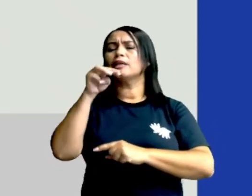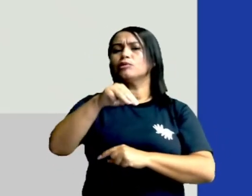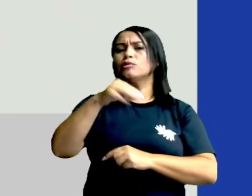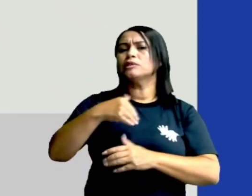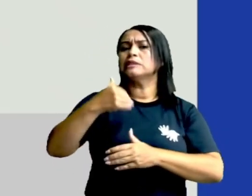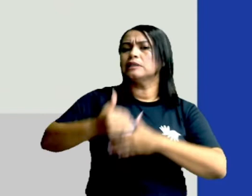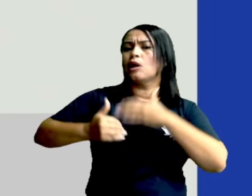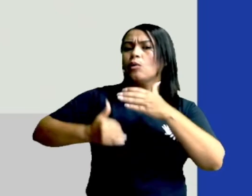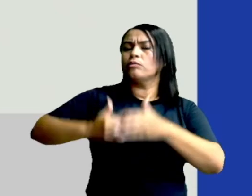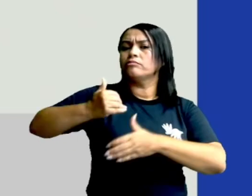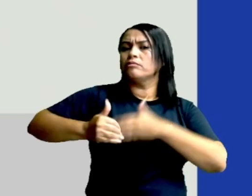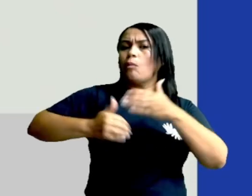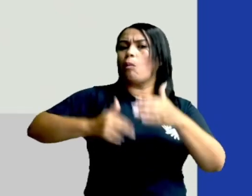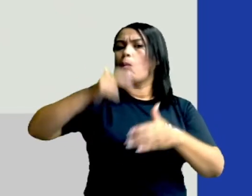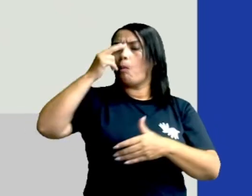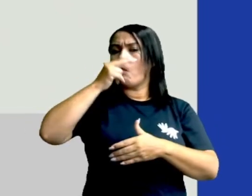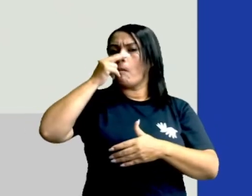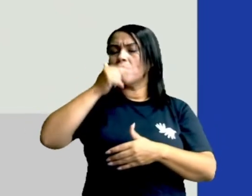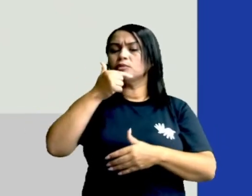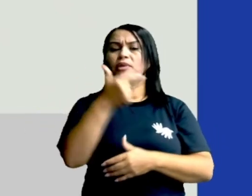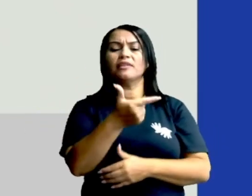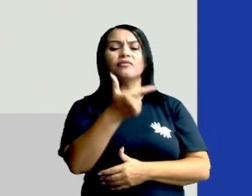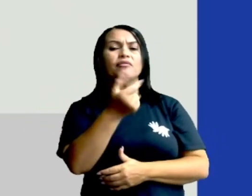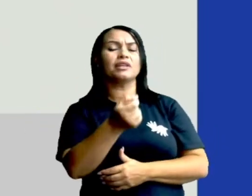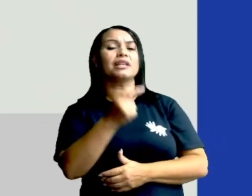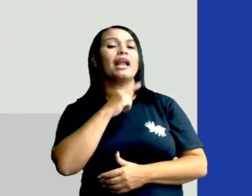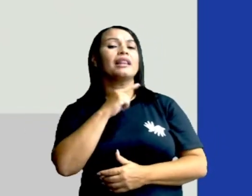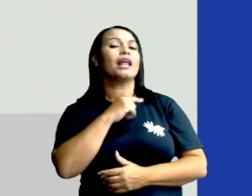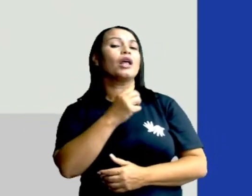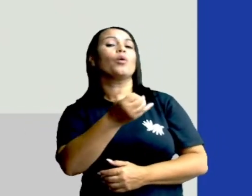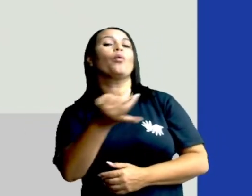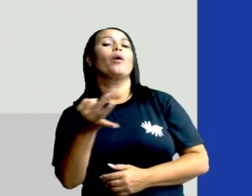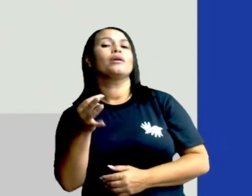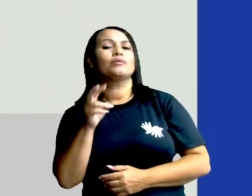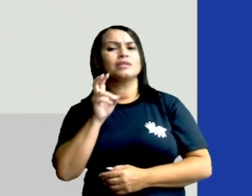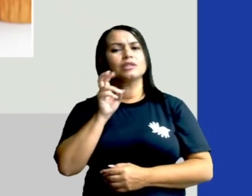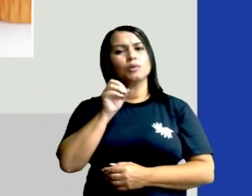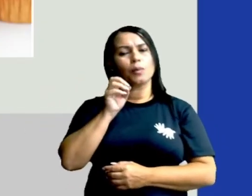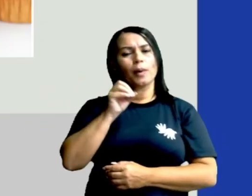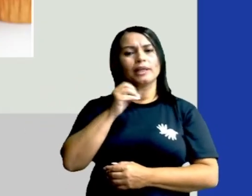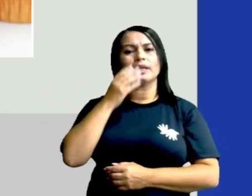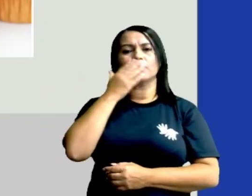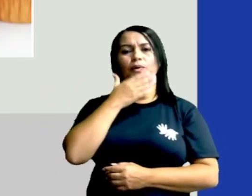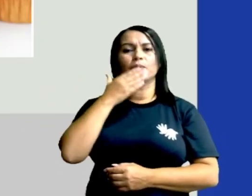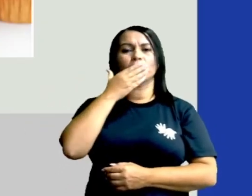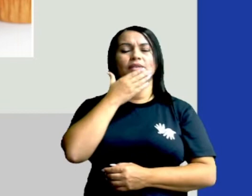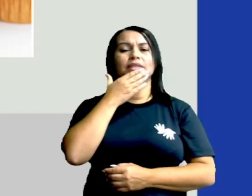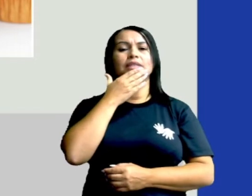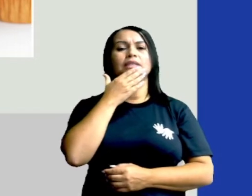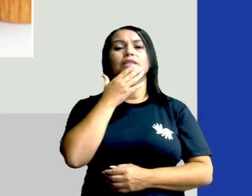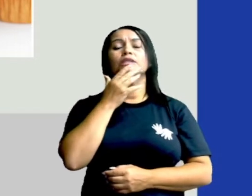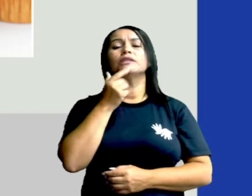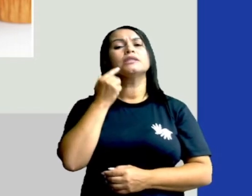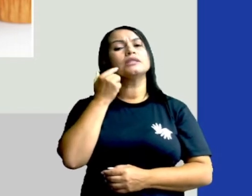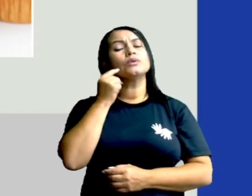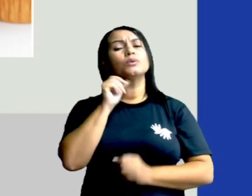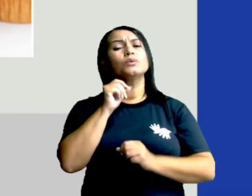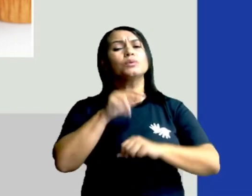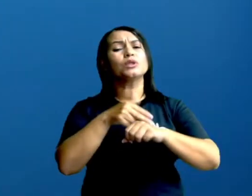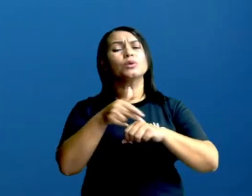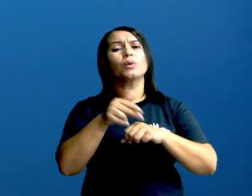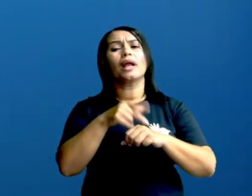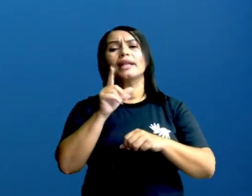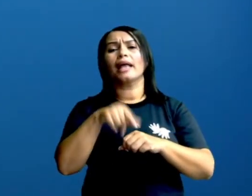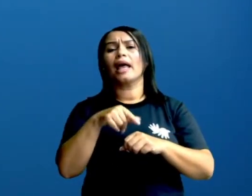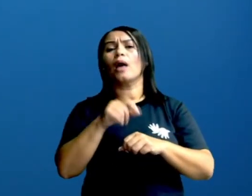mesmo ritmo de produção, em 20 minutos ela fará 50 docinhos, tá? Então, isso aqui eu estou dizendo a vocês o seguinte, é